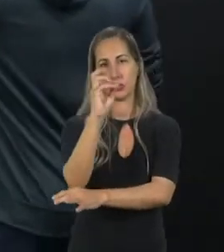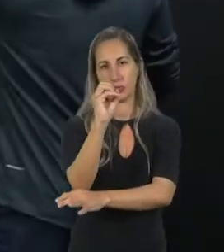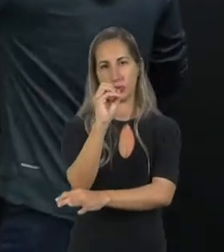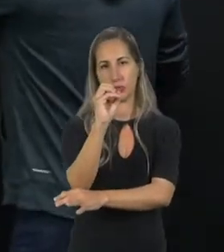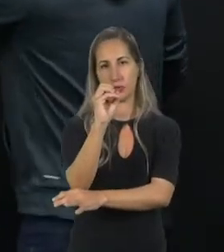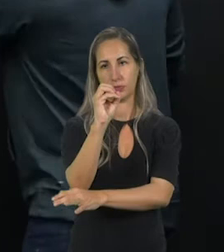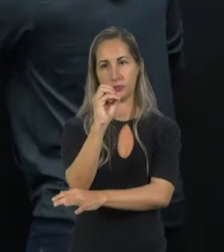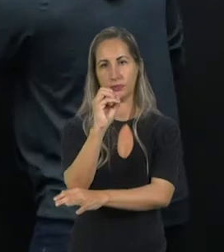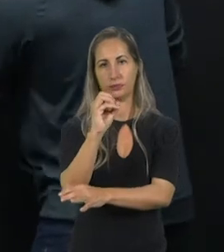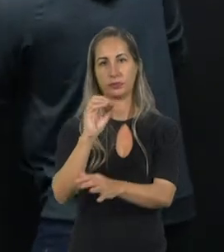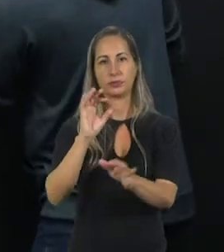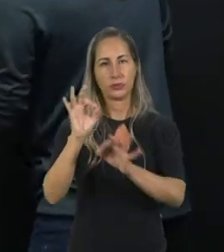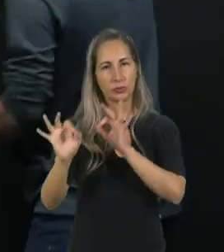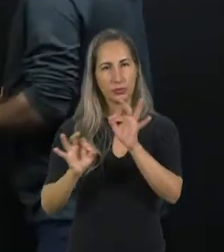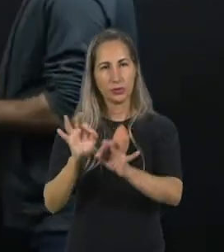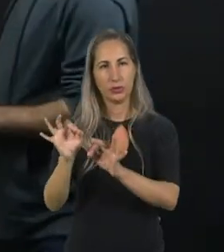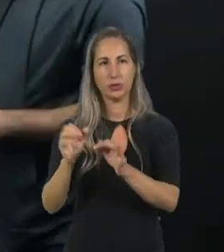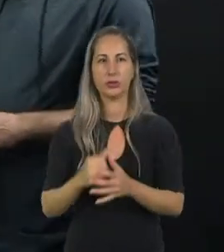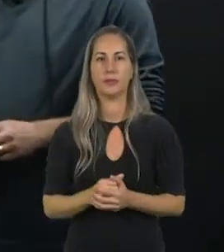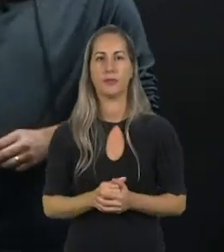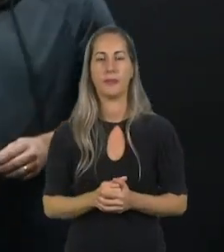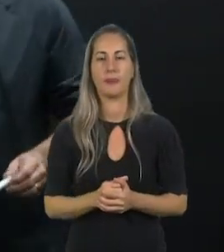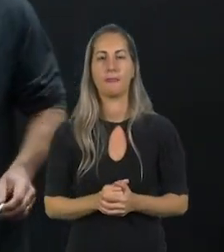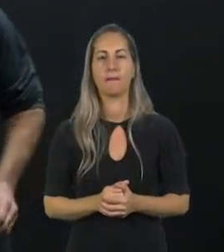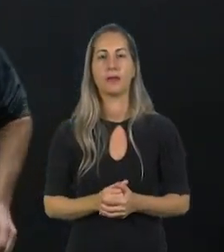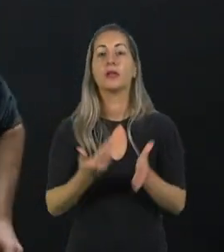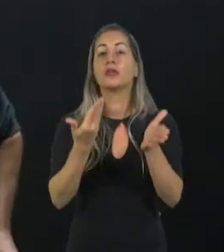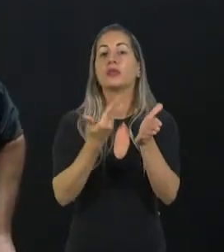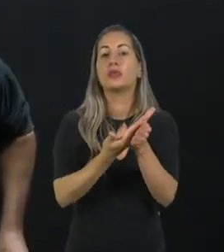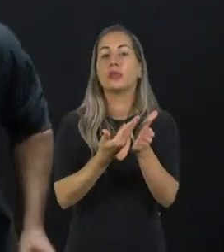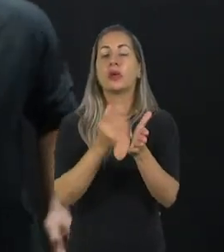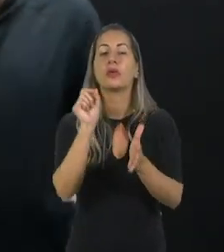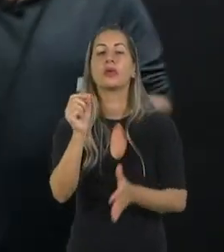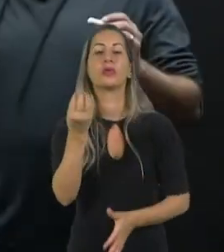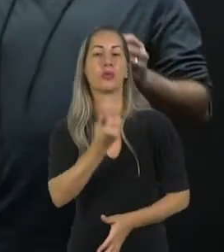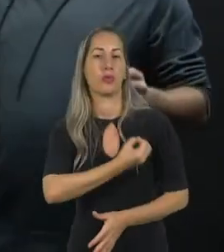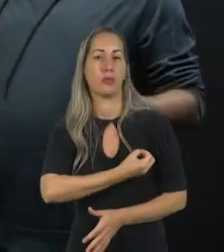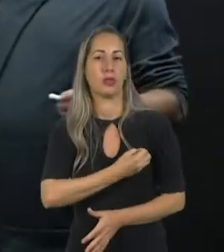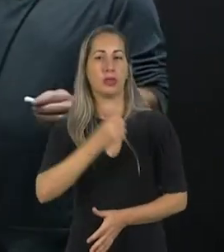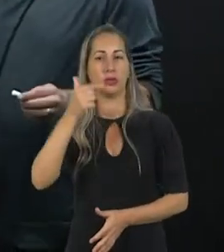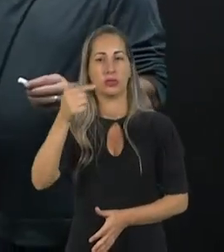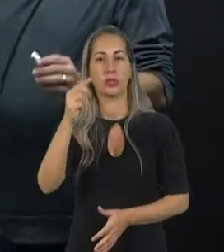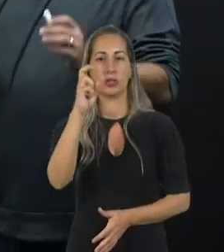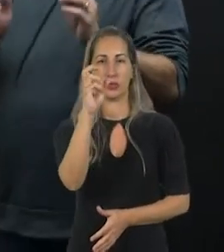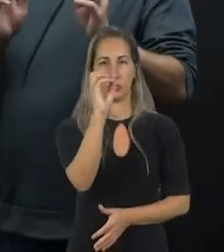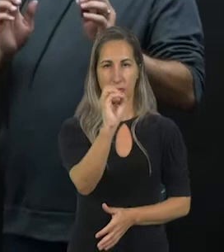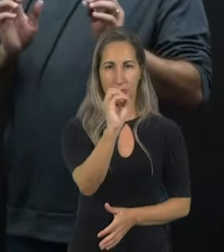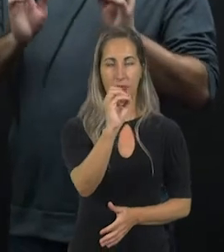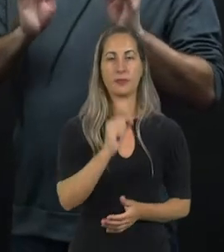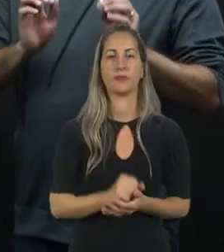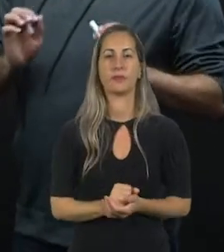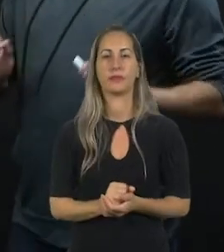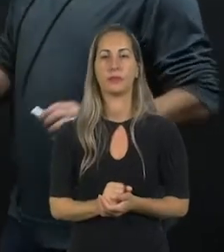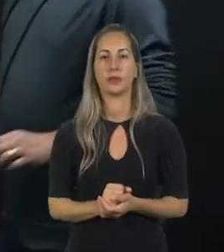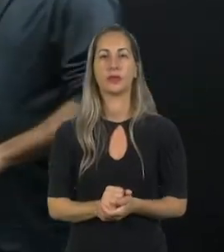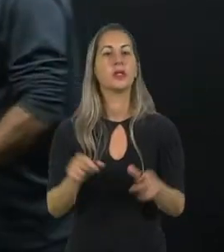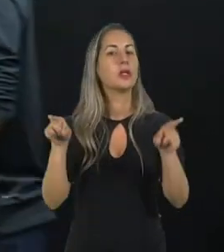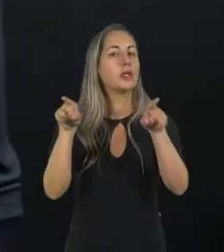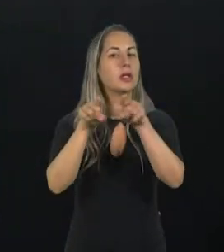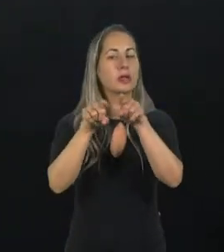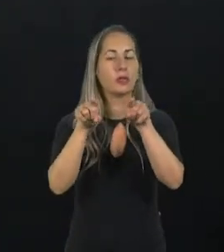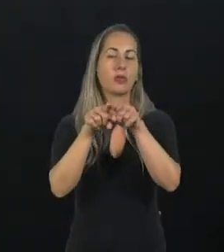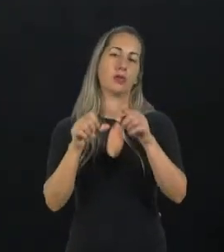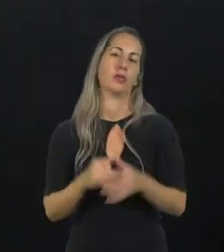não misture, tá? Então, vamos analisar agora o número 250. Vamos para o mesmo